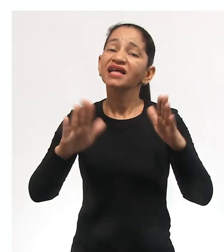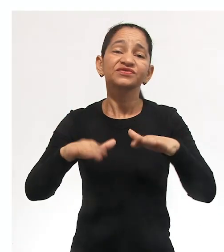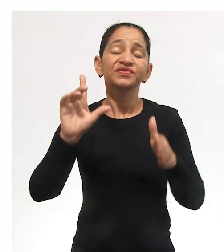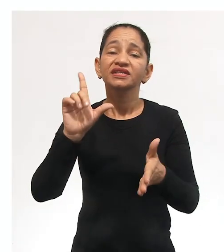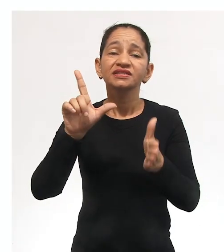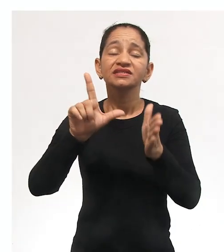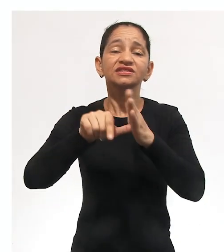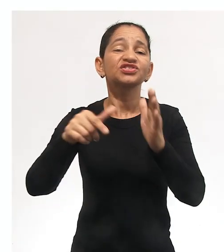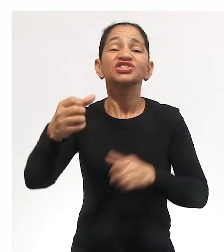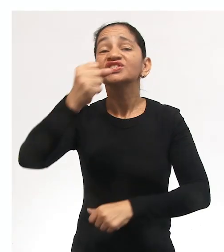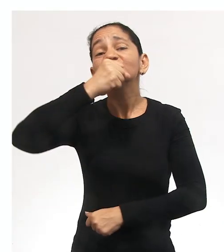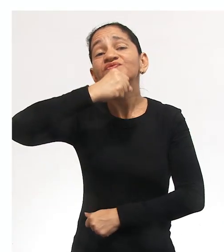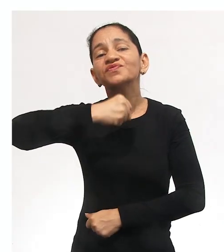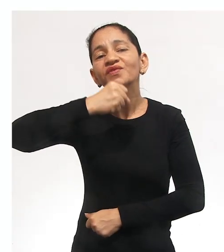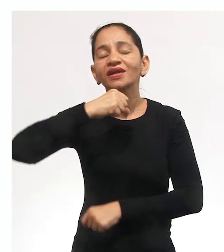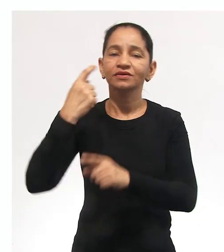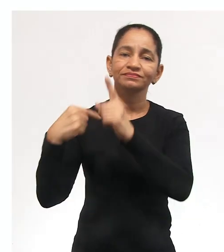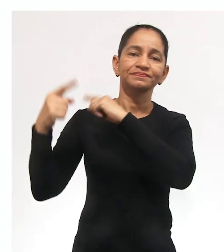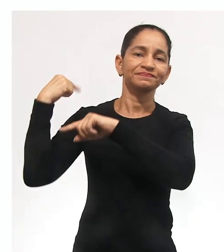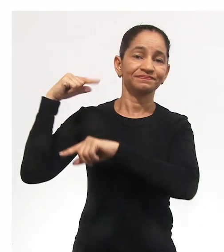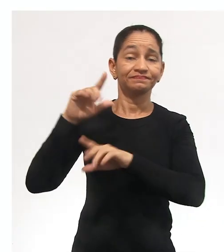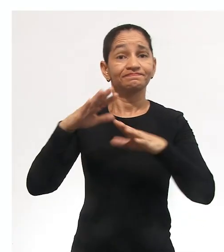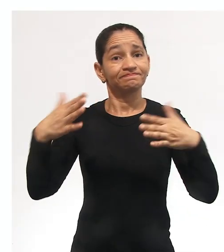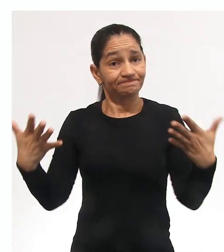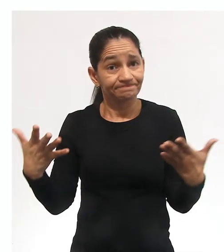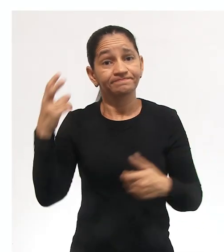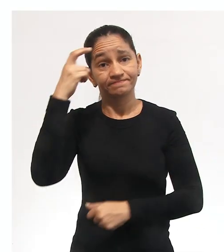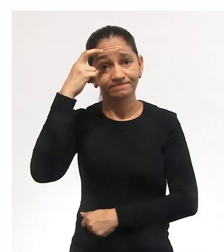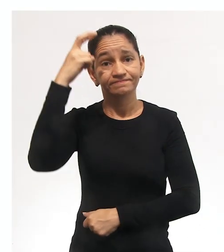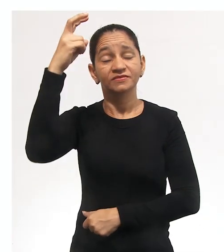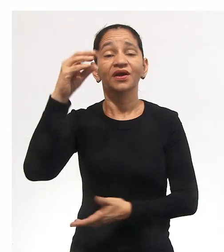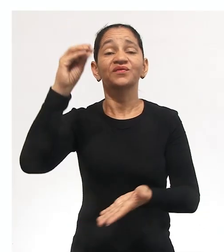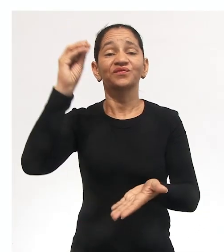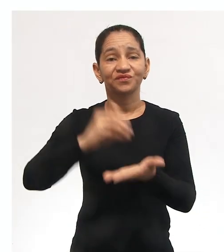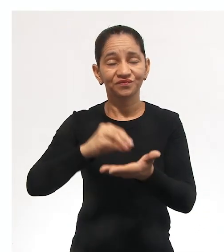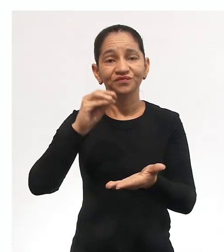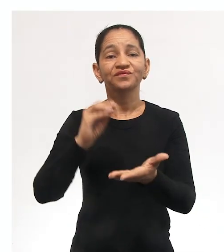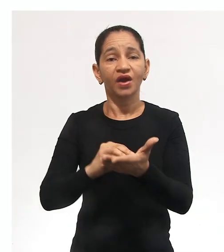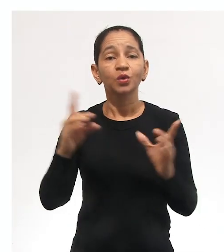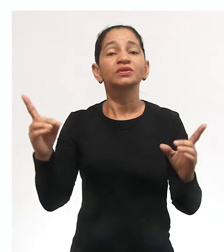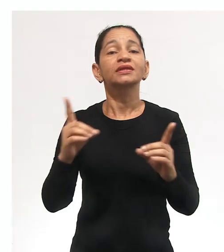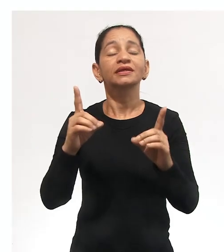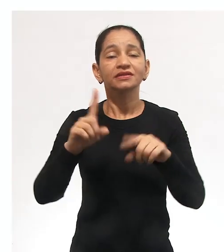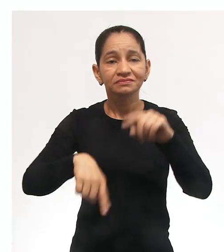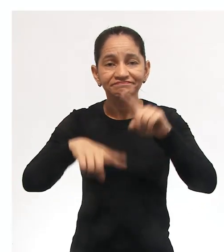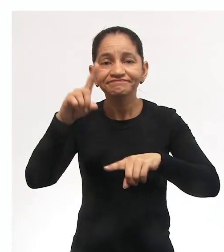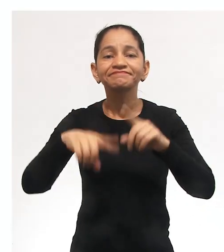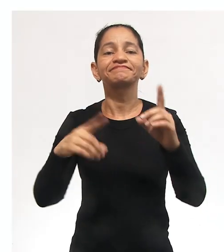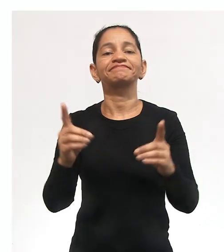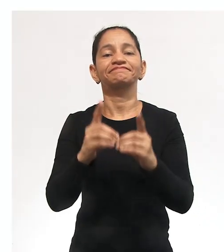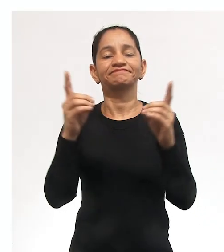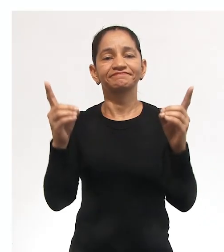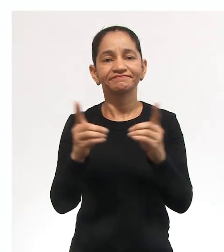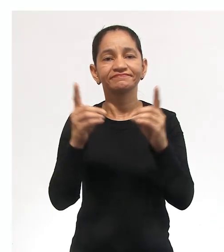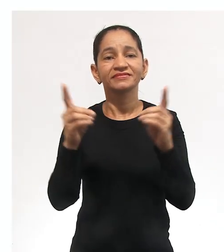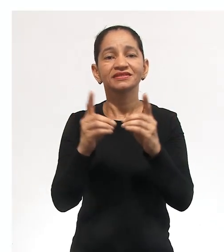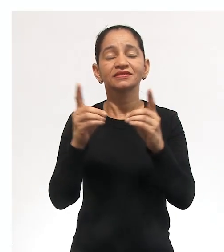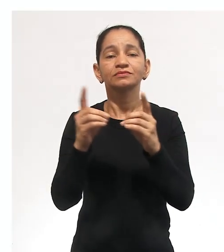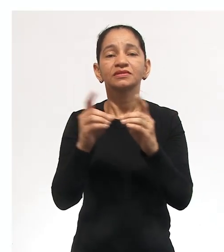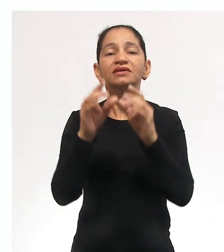inadequados ou desatualizados, fatores sociais e culturais, falta de materiais